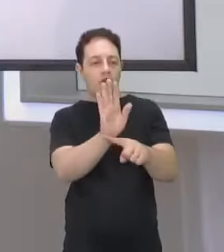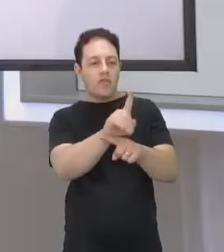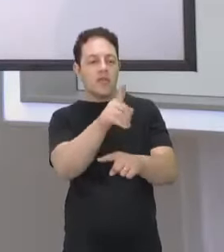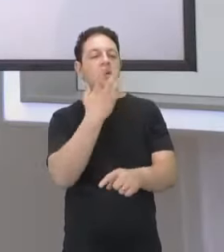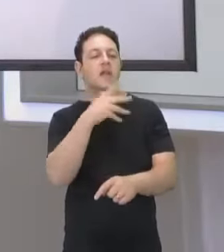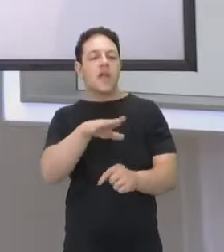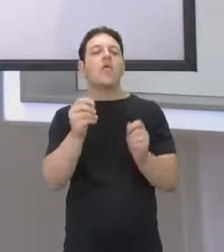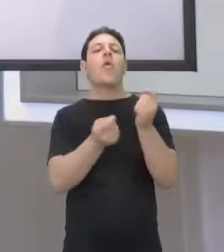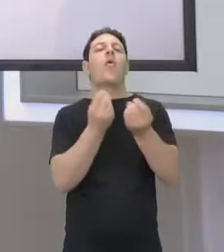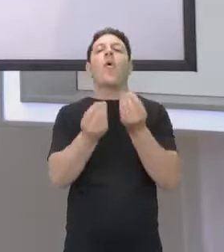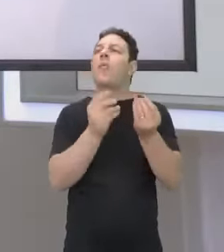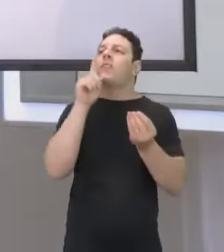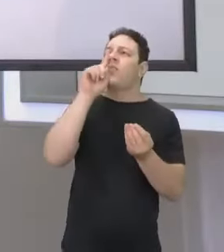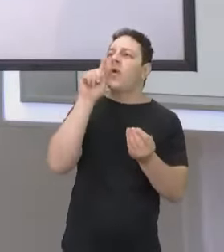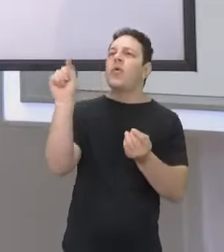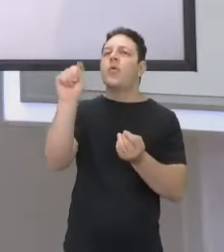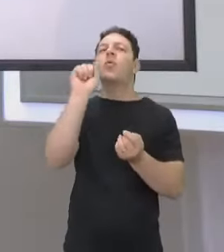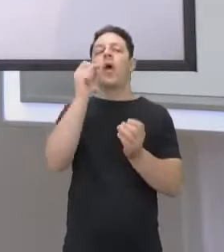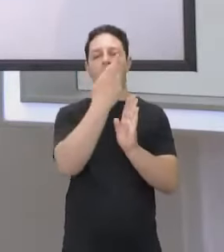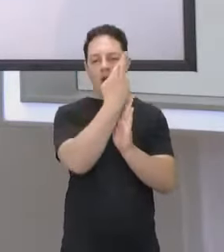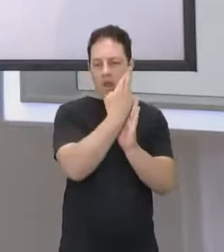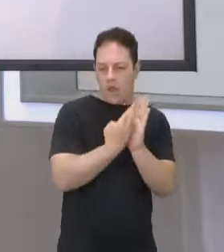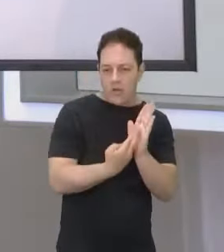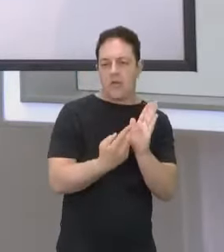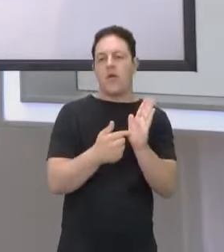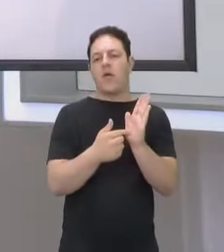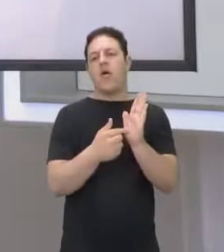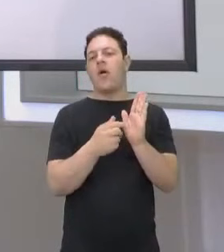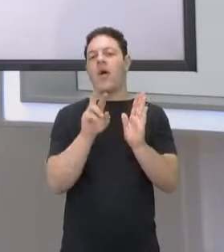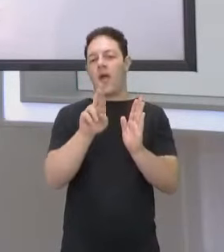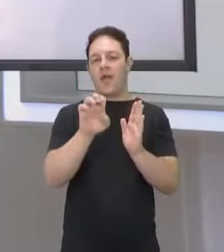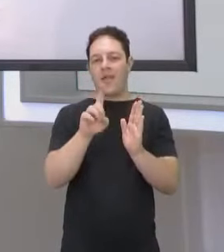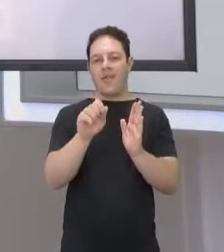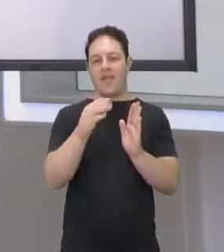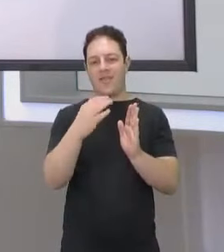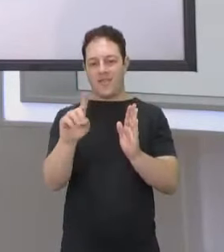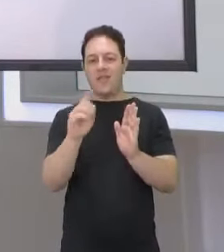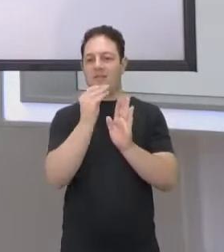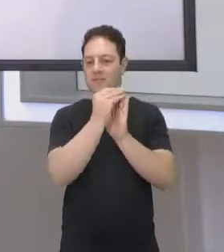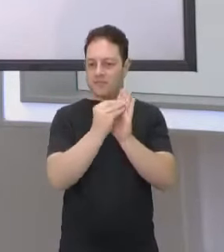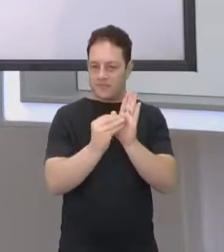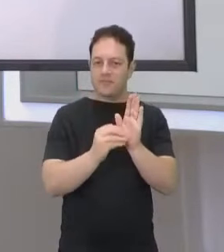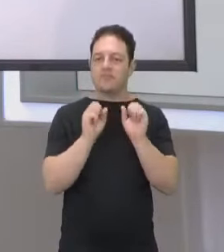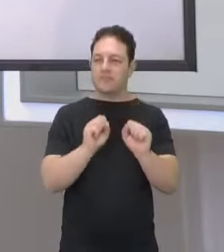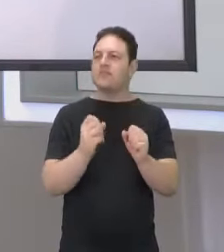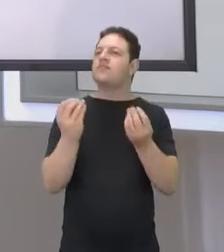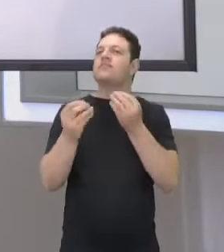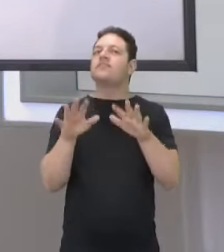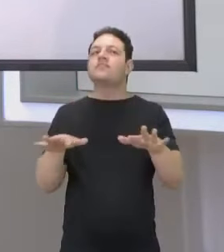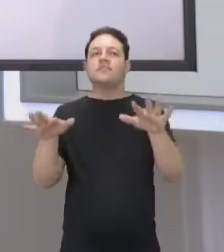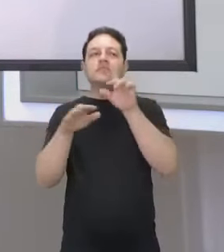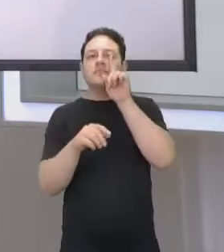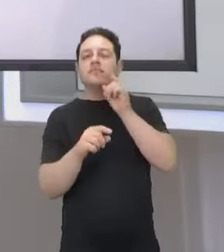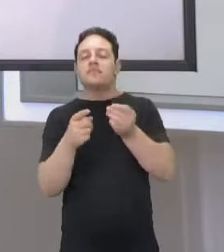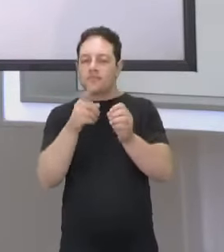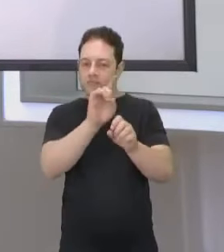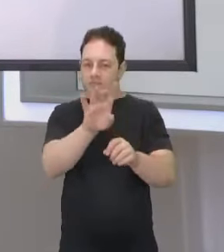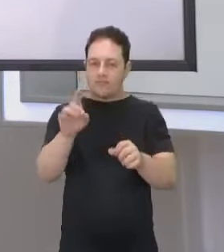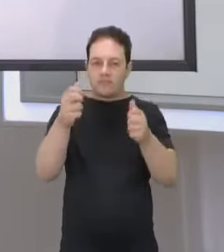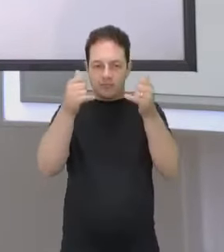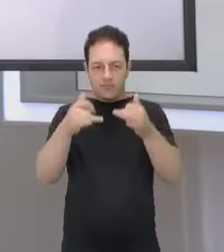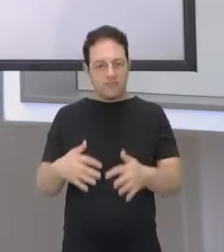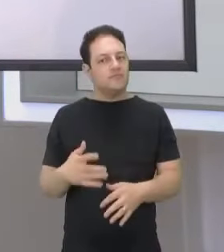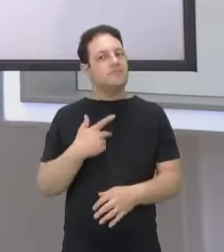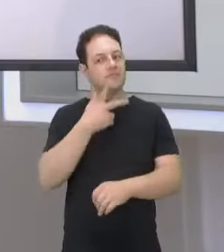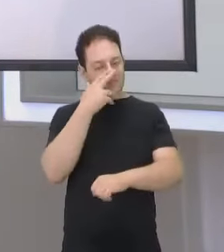relatório, né, de ameaça, fazer a redação. Então a gente consegue trabalhar todo esse material. Eu acho que eu consegui